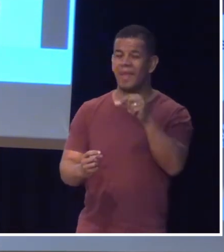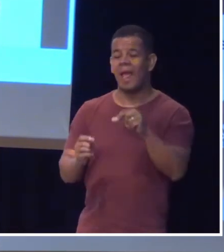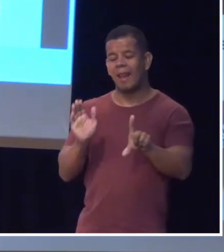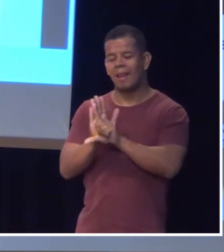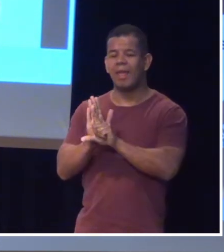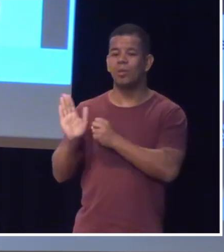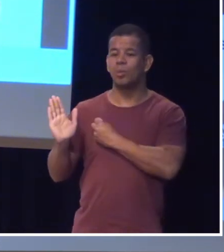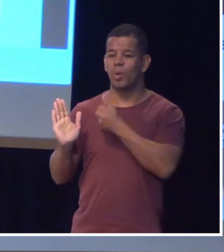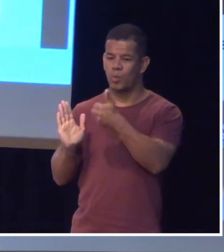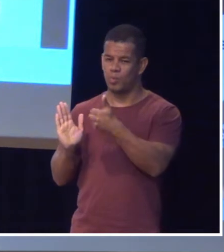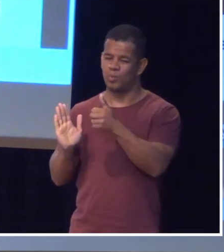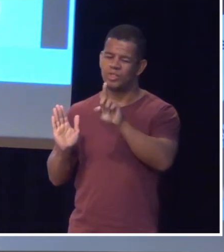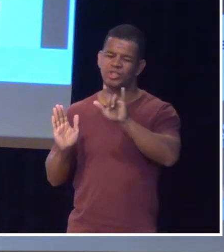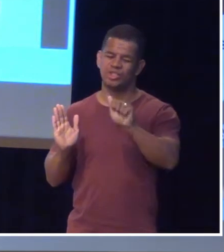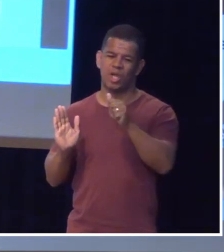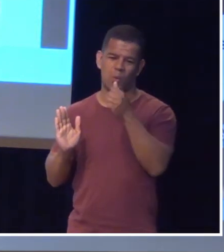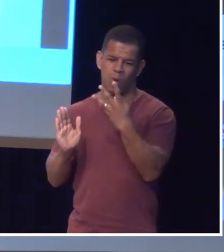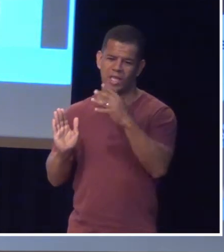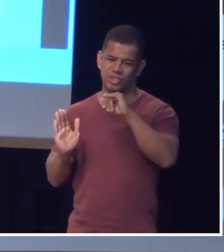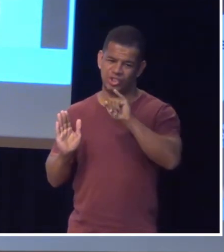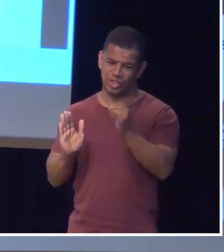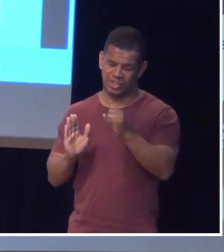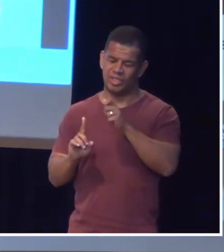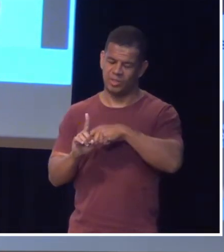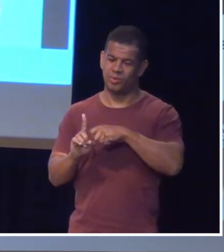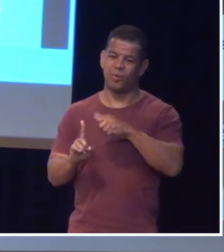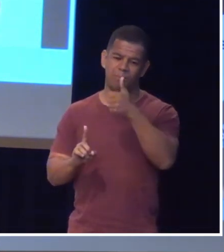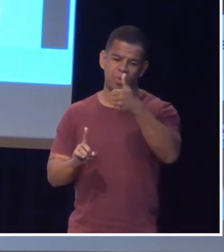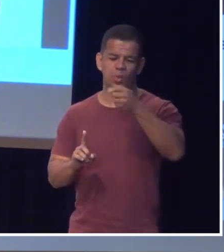né, do dia 4 de janeiro de 1836,